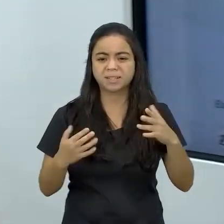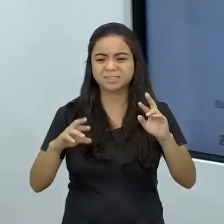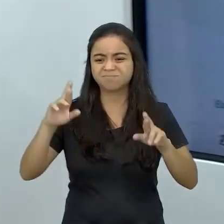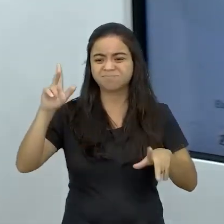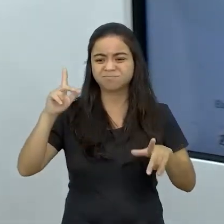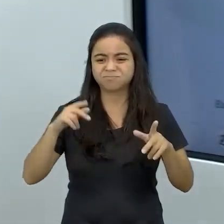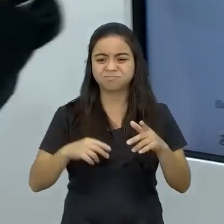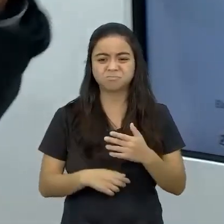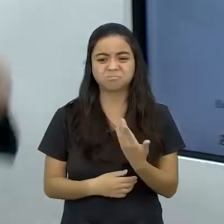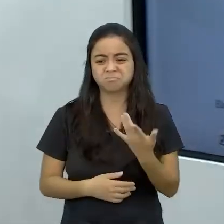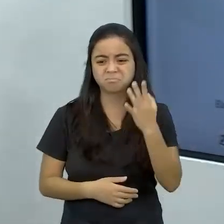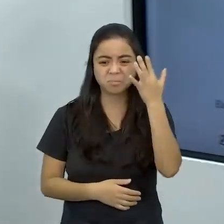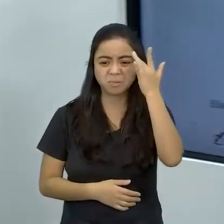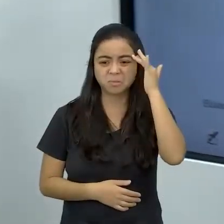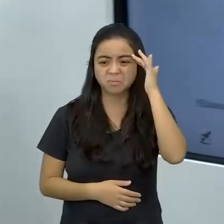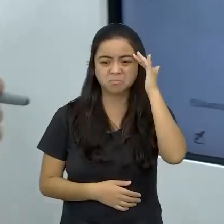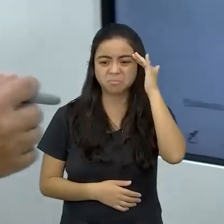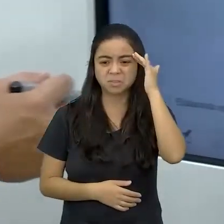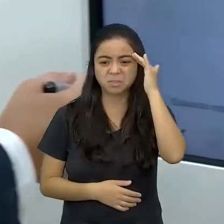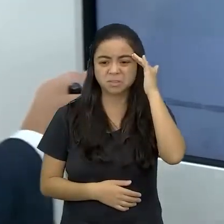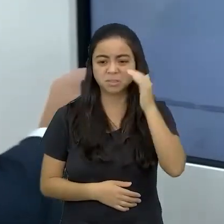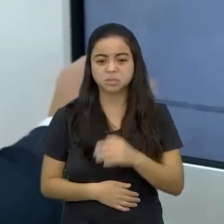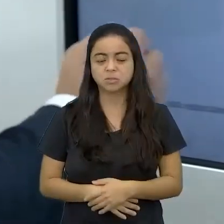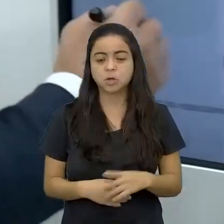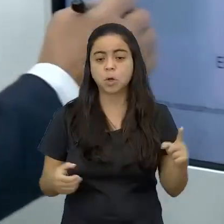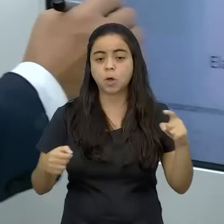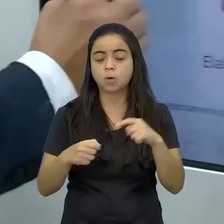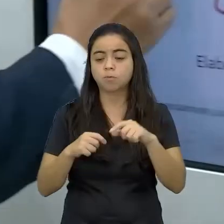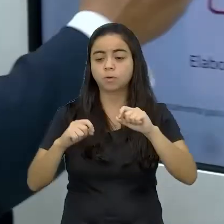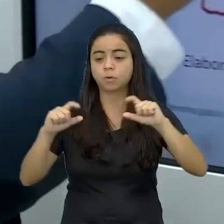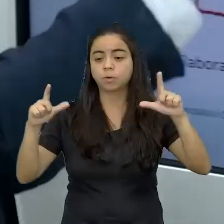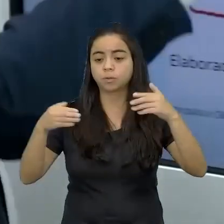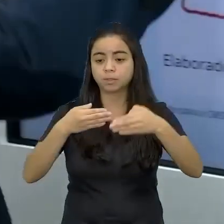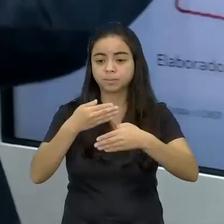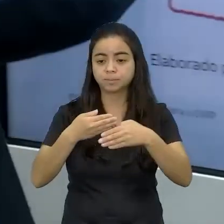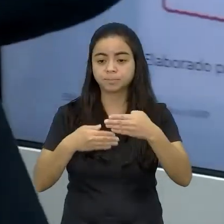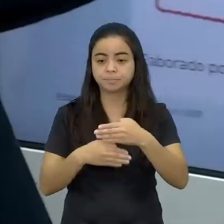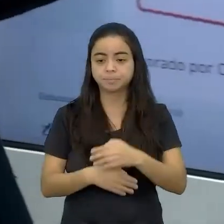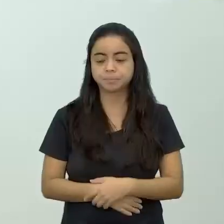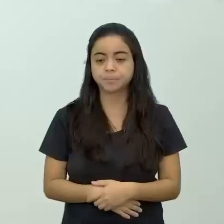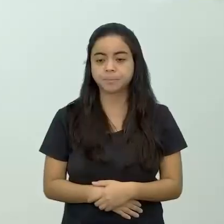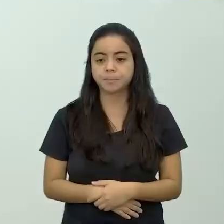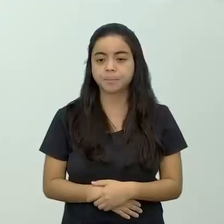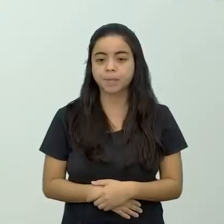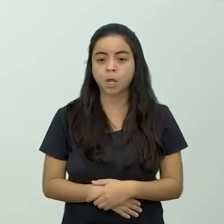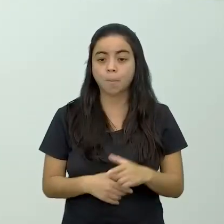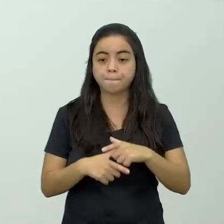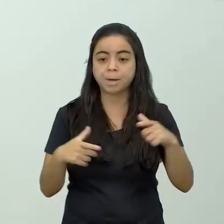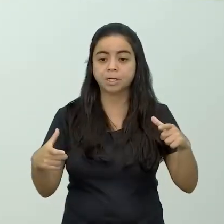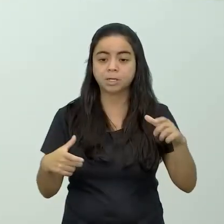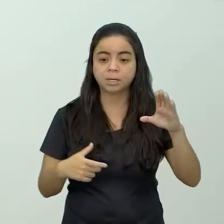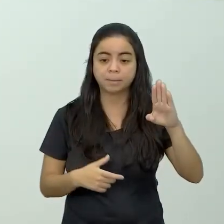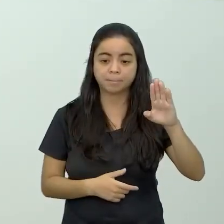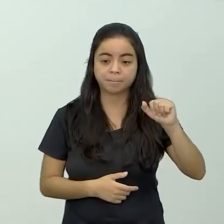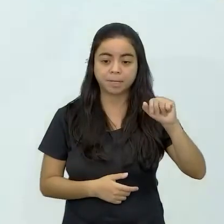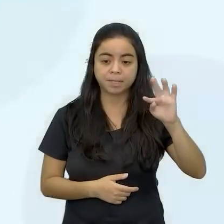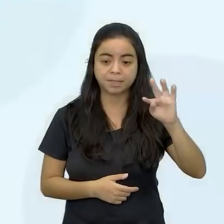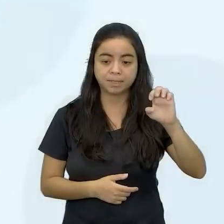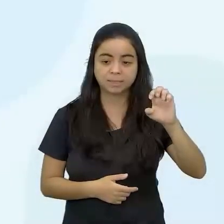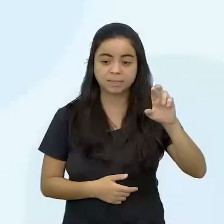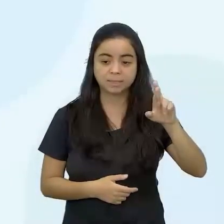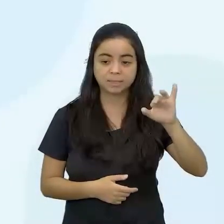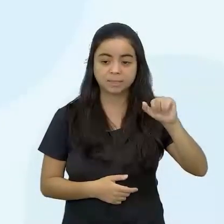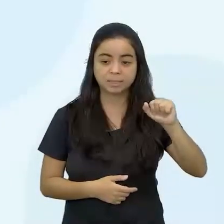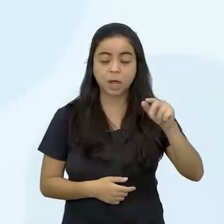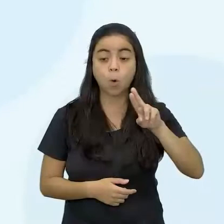diferença de potencial vamos voltar para cá que eu vou te mostrar facinho Olha só em geral nas baterias ou nas pilhas você